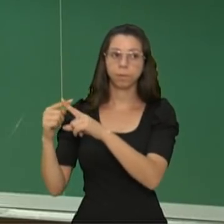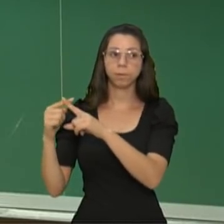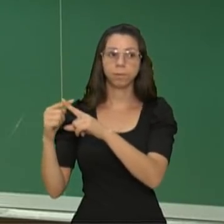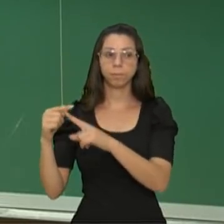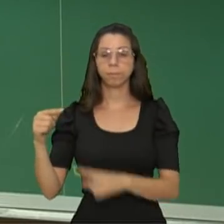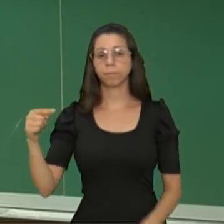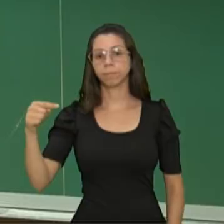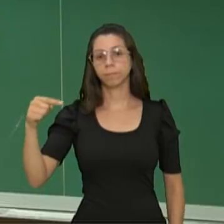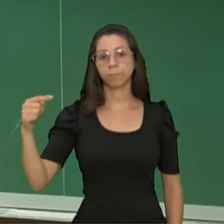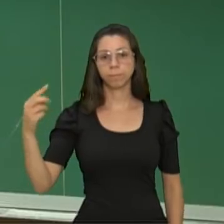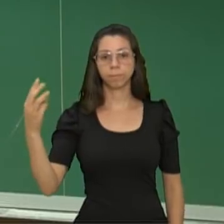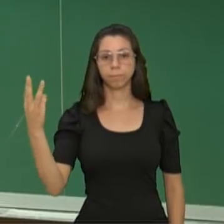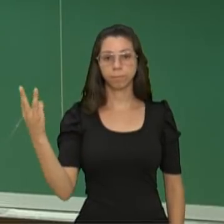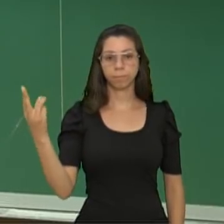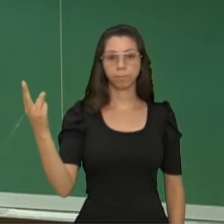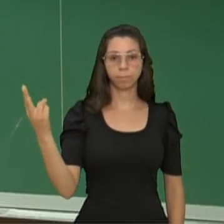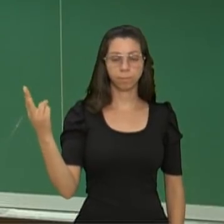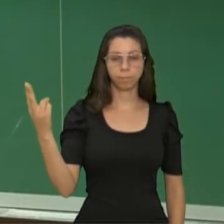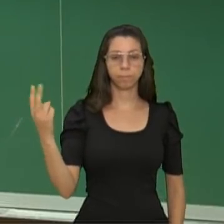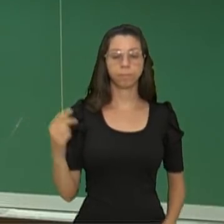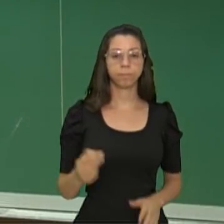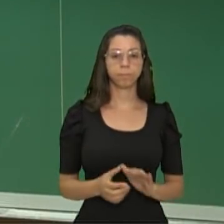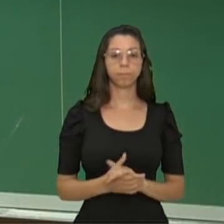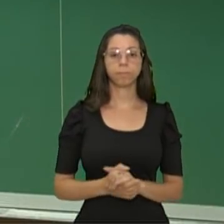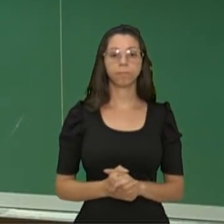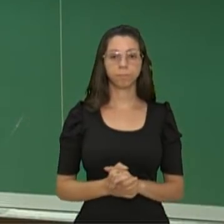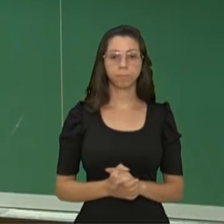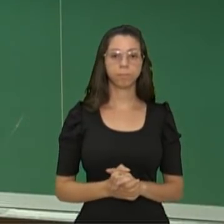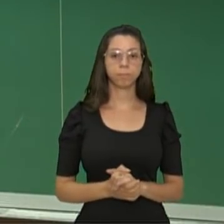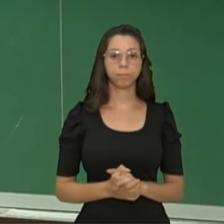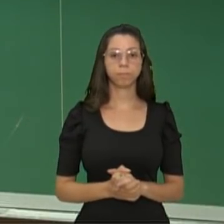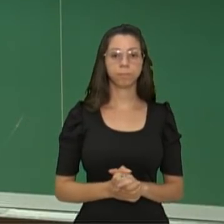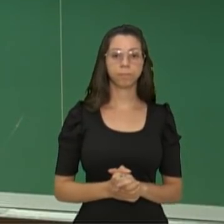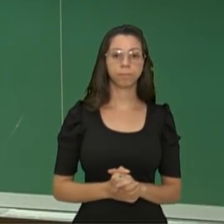vezes menos 32.